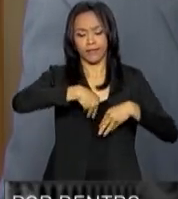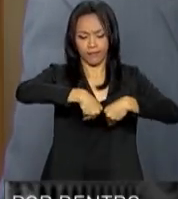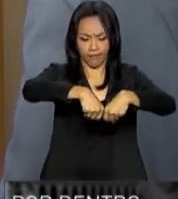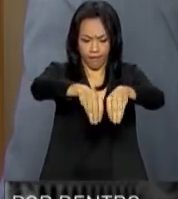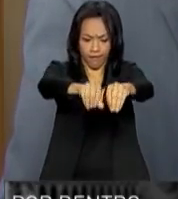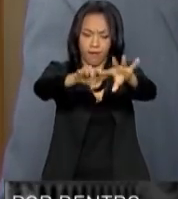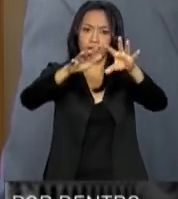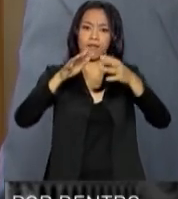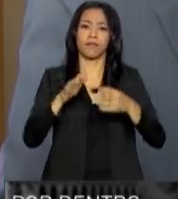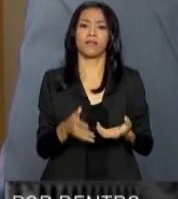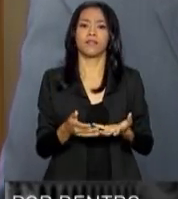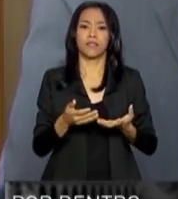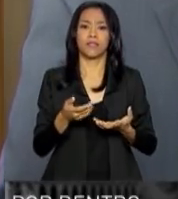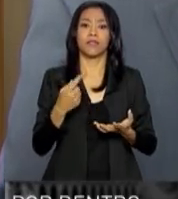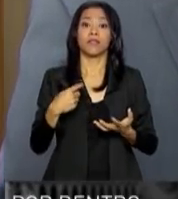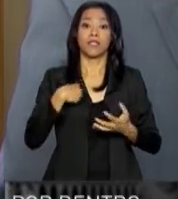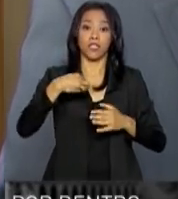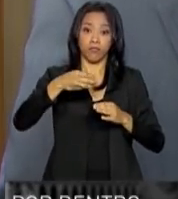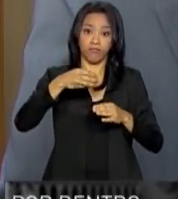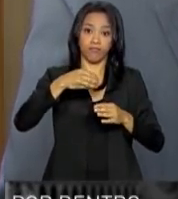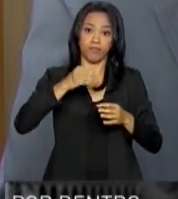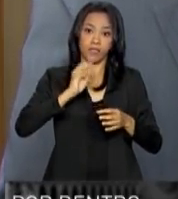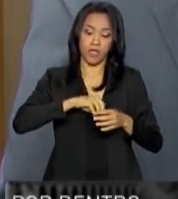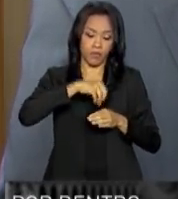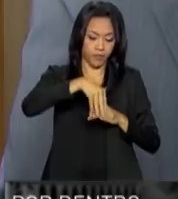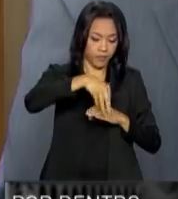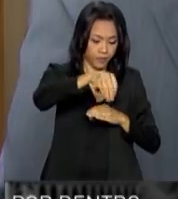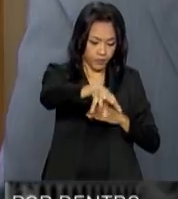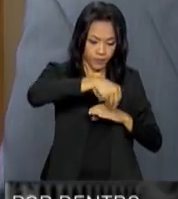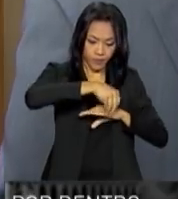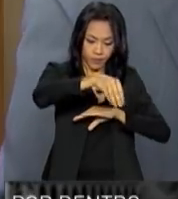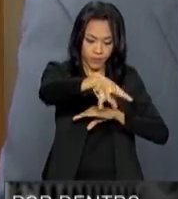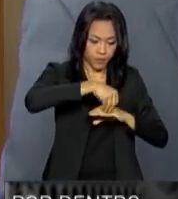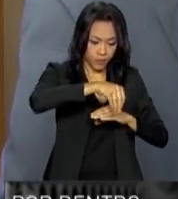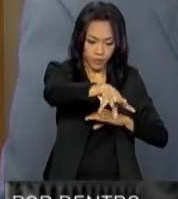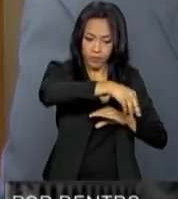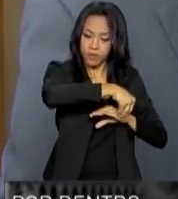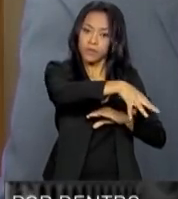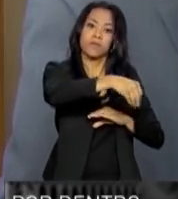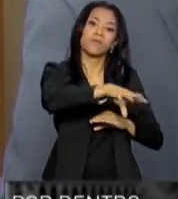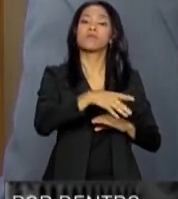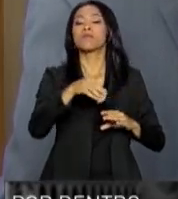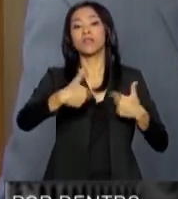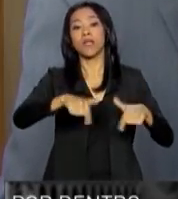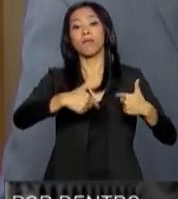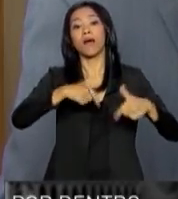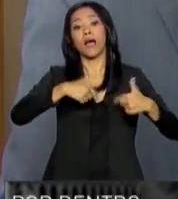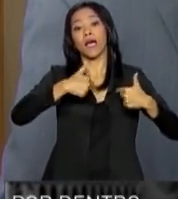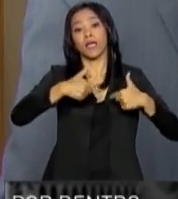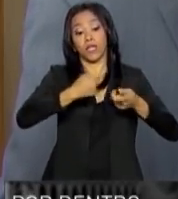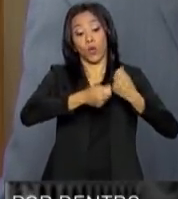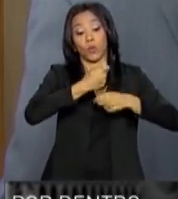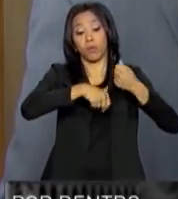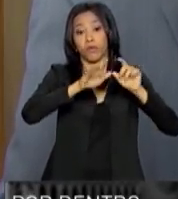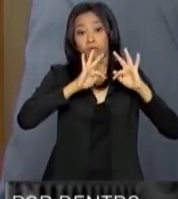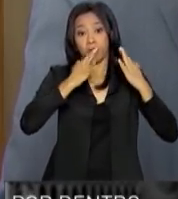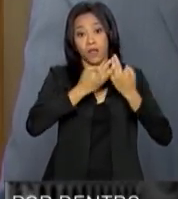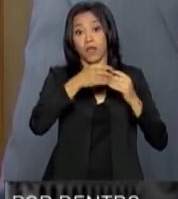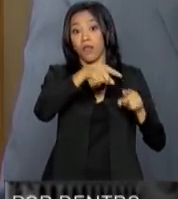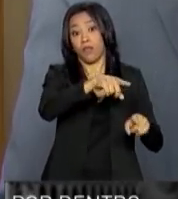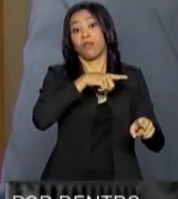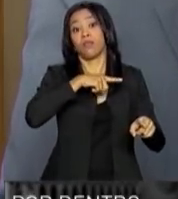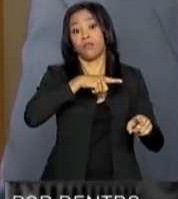produz na sua terra o trabalho de forma de regime de economia familiar e esse pessoal também já tem um cadastro em outro órgão